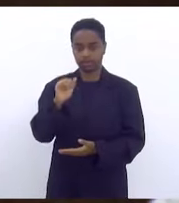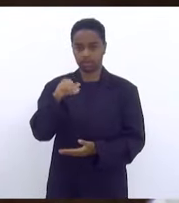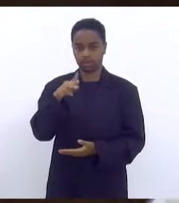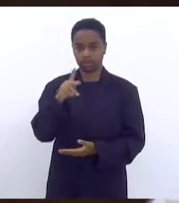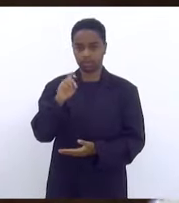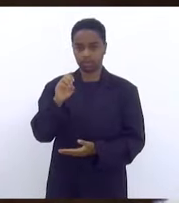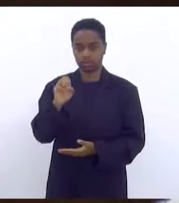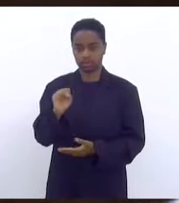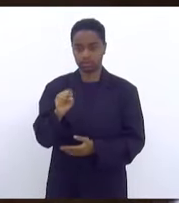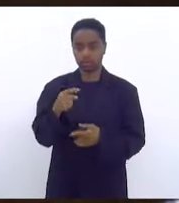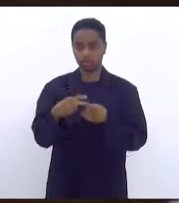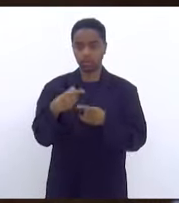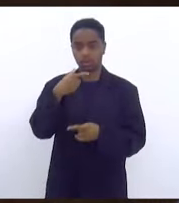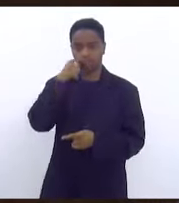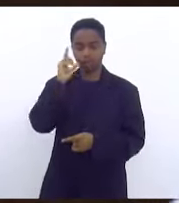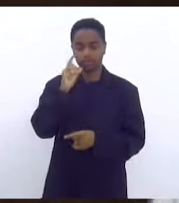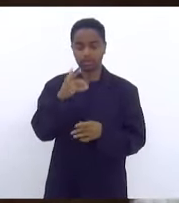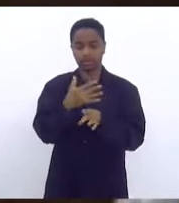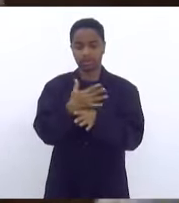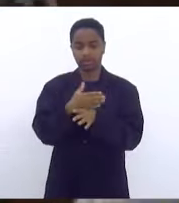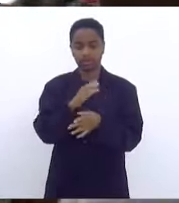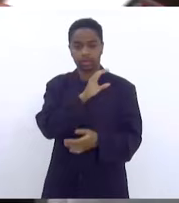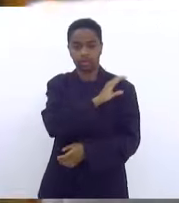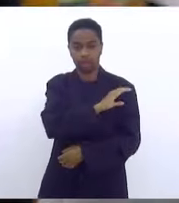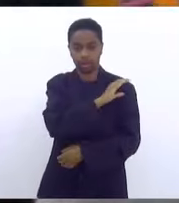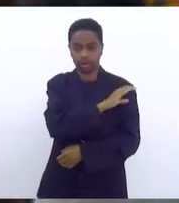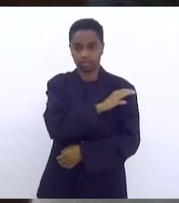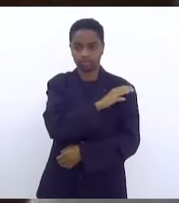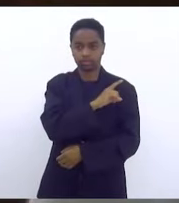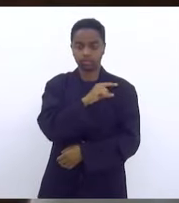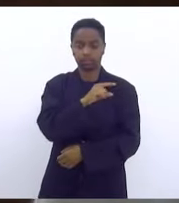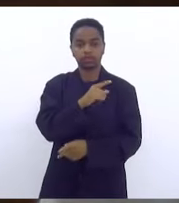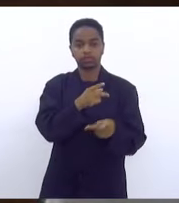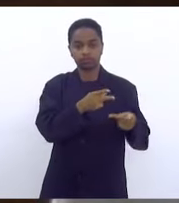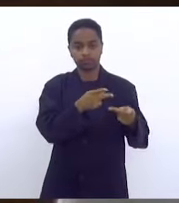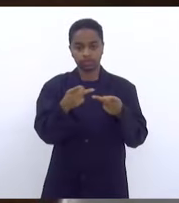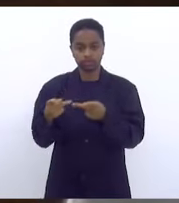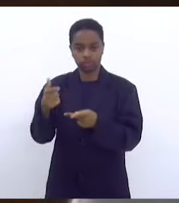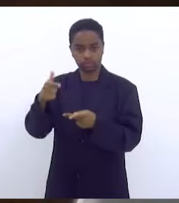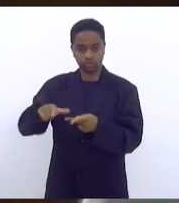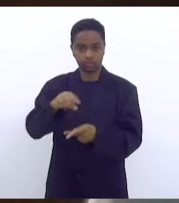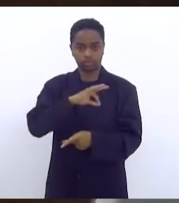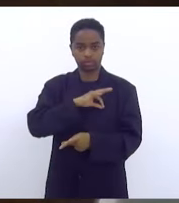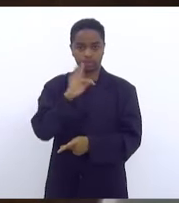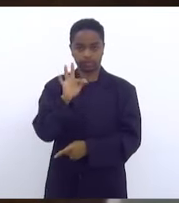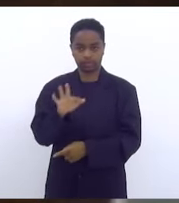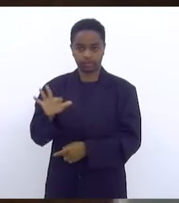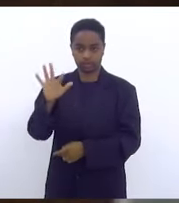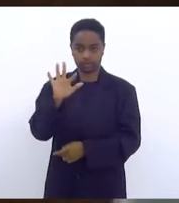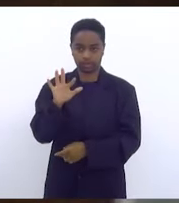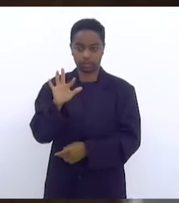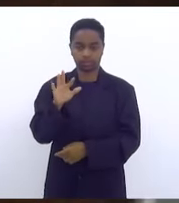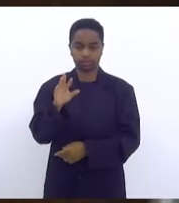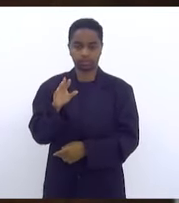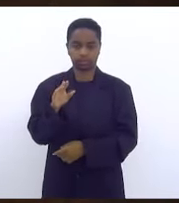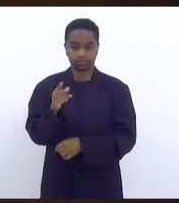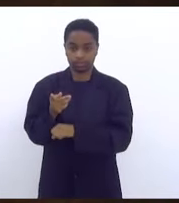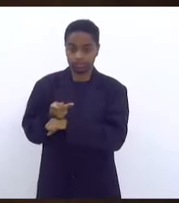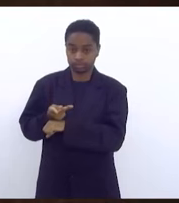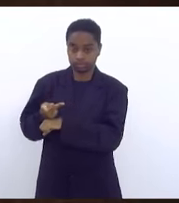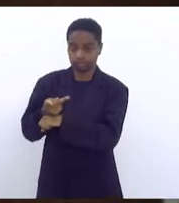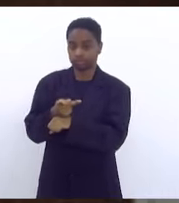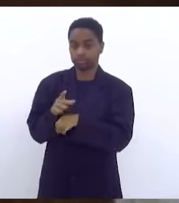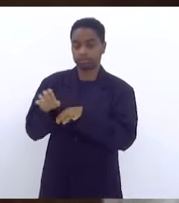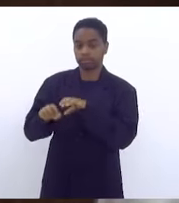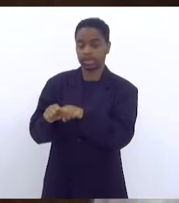Ontem, a cidade de Campos recebeu a visita, mais uma vez a visita da Polícia Federal. Busca e apreensão na